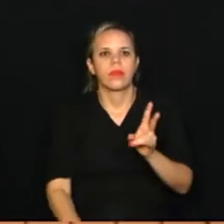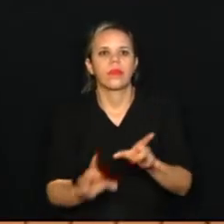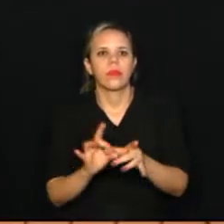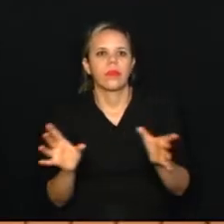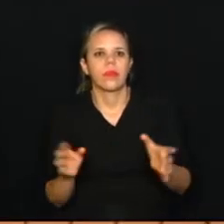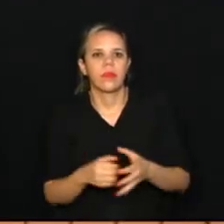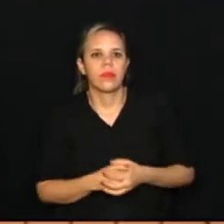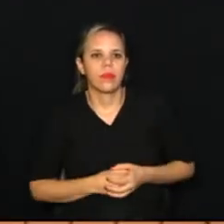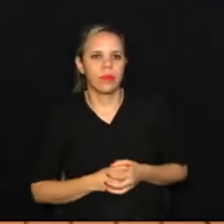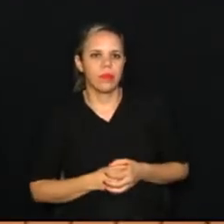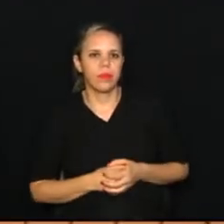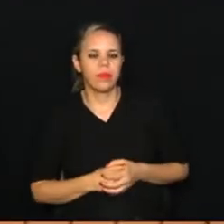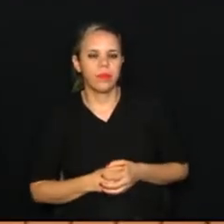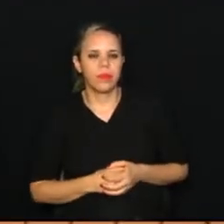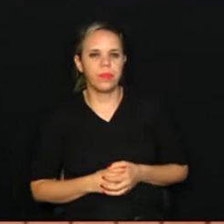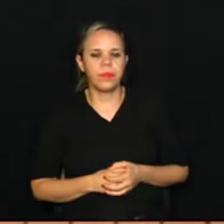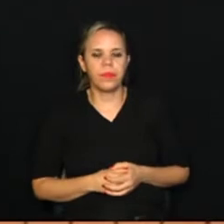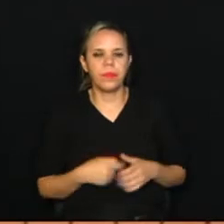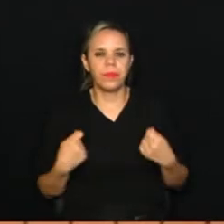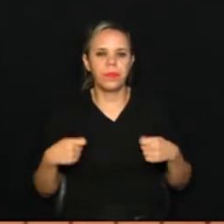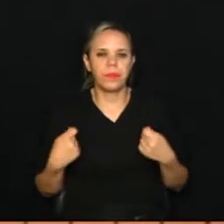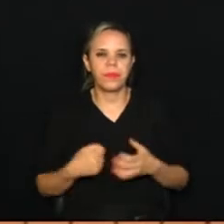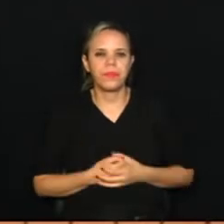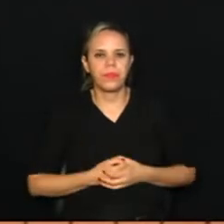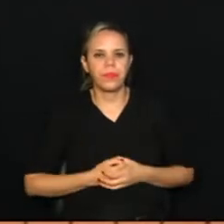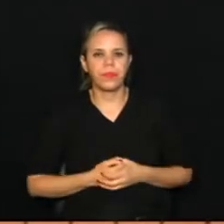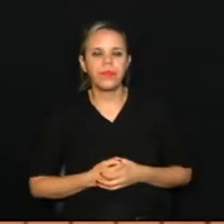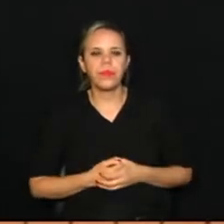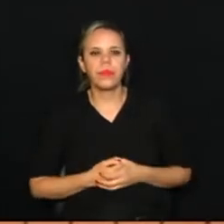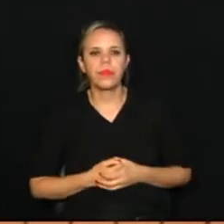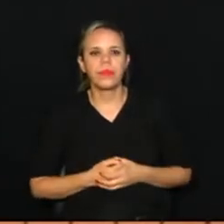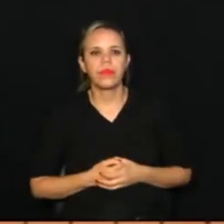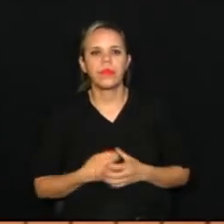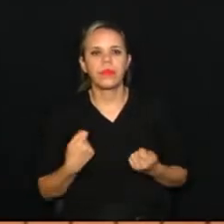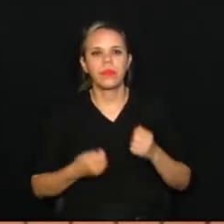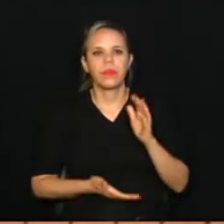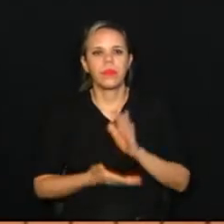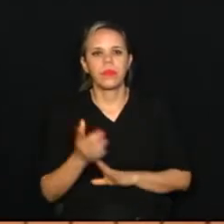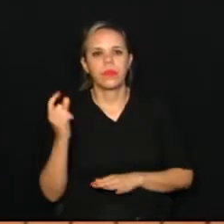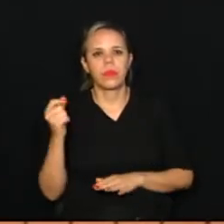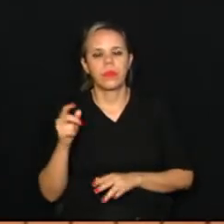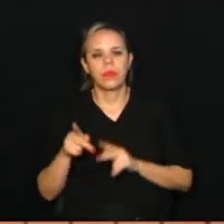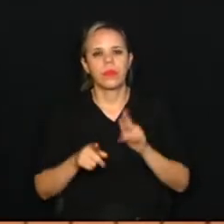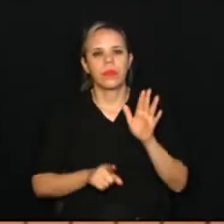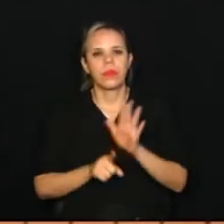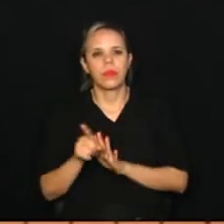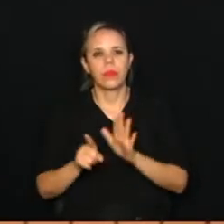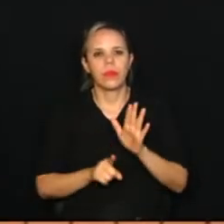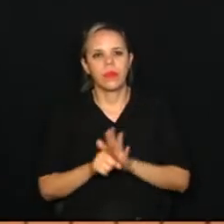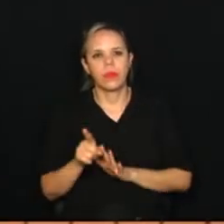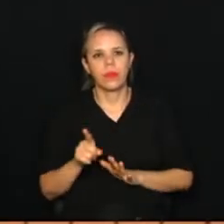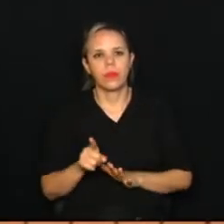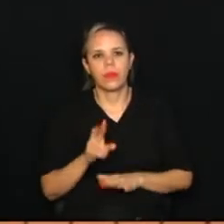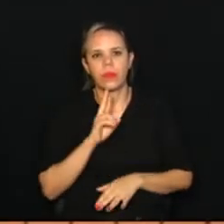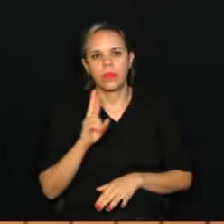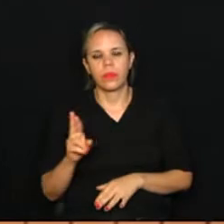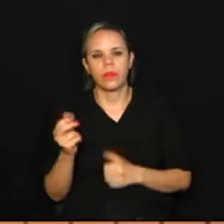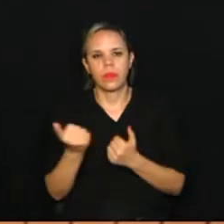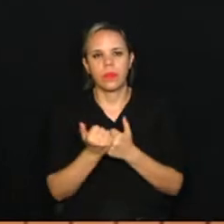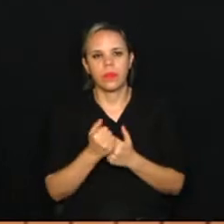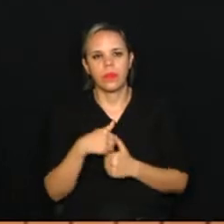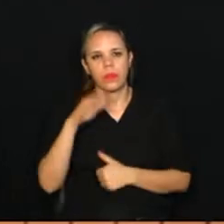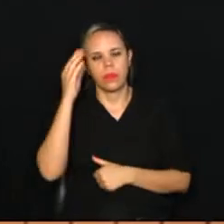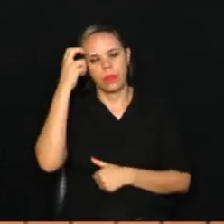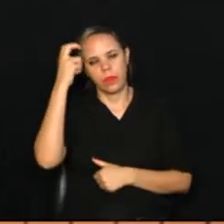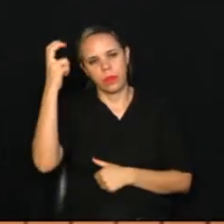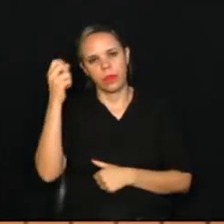disposição, sempre que vocês necessitarem. Eu vou ter que me ausentar, mas para as perguntas vai estar aqui uma pessoa que sabe mais do que